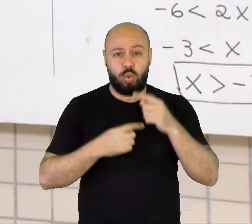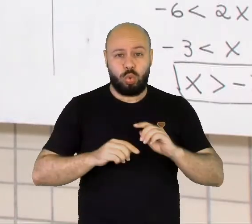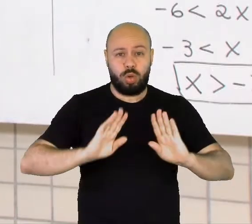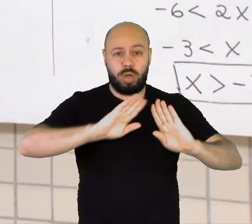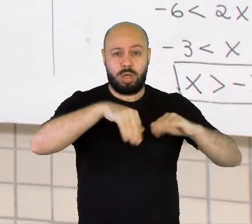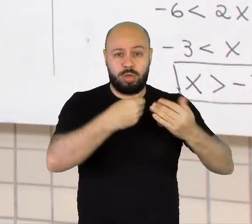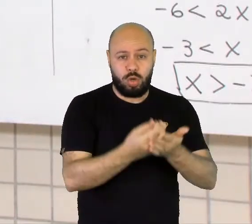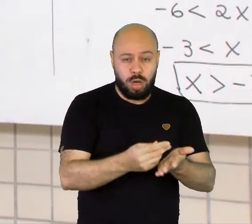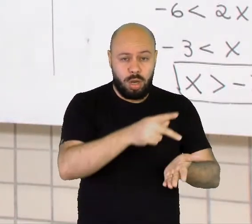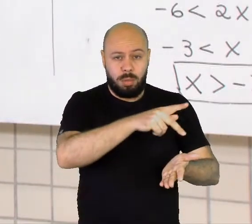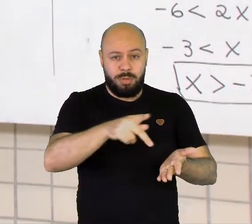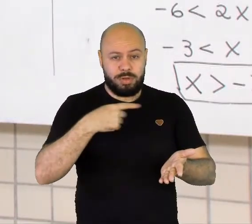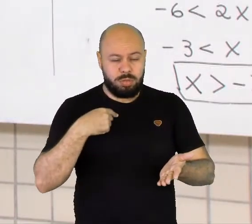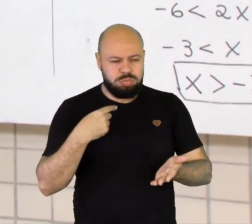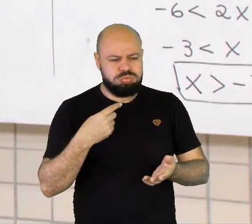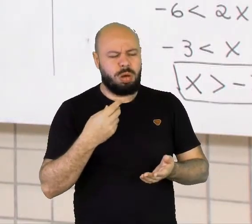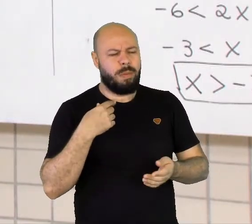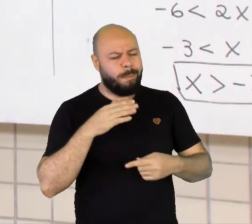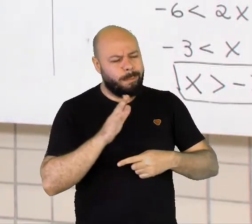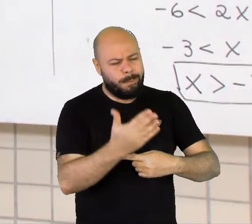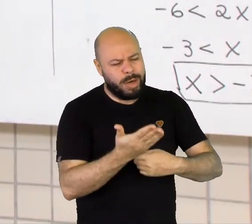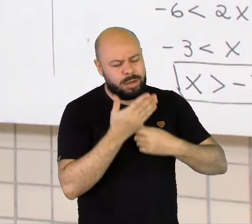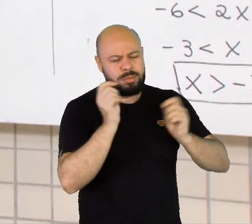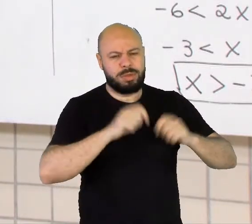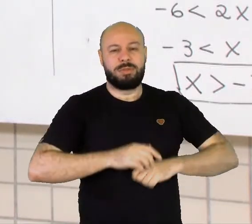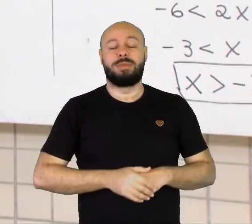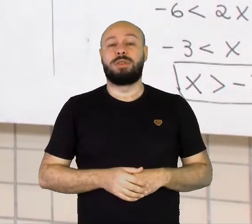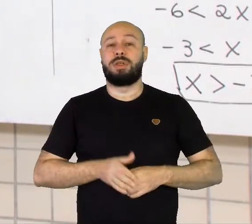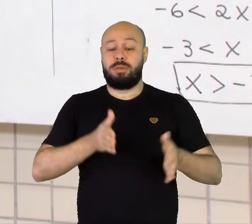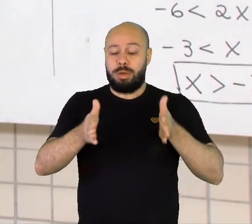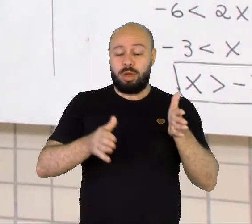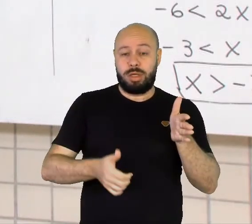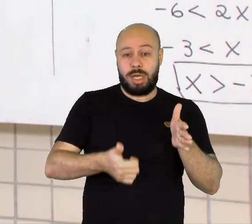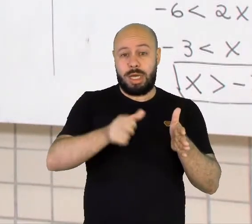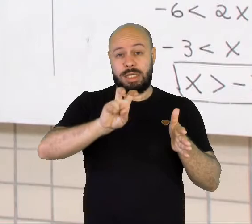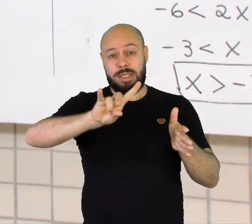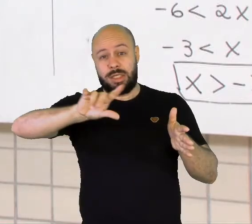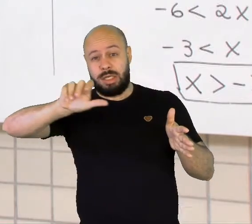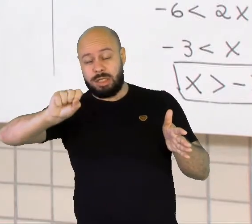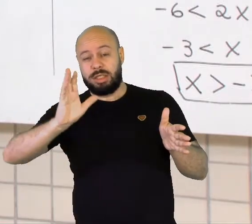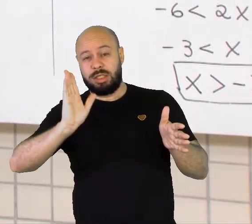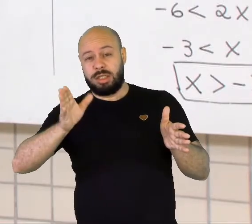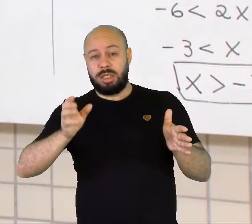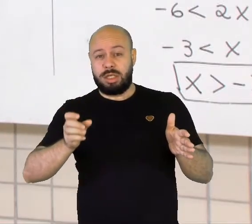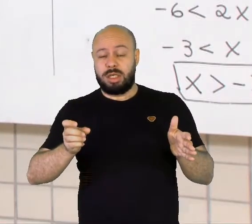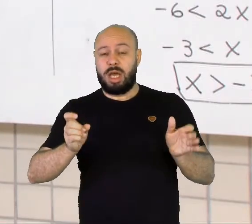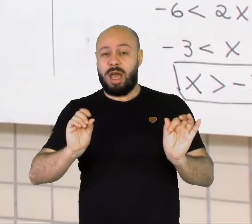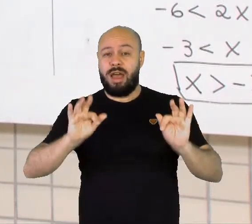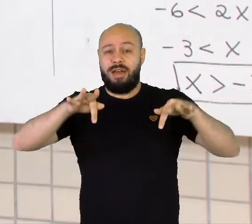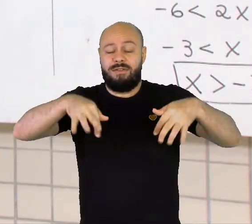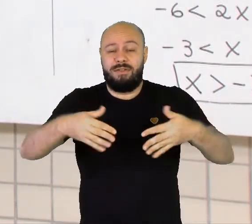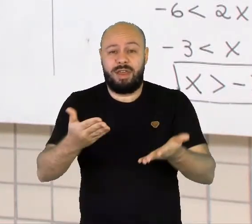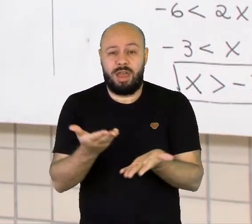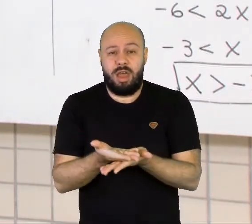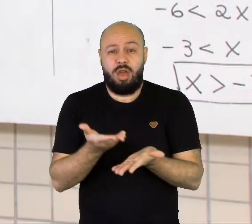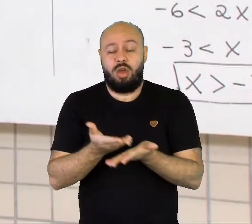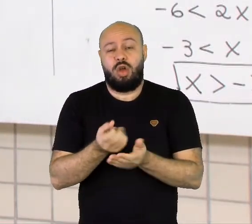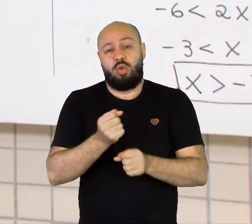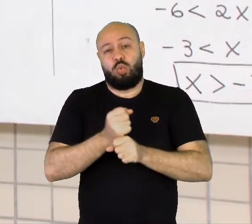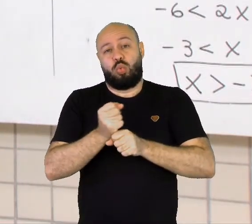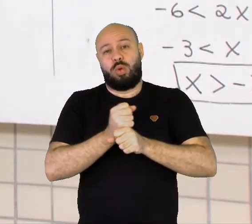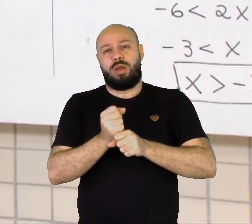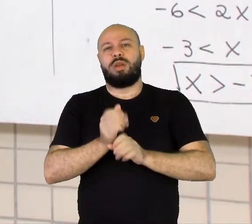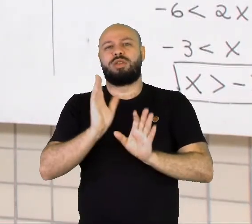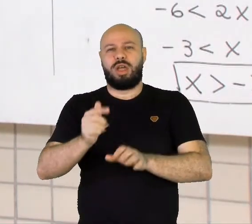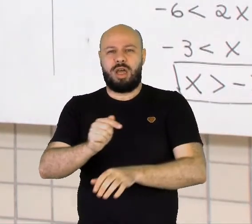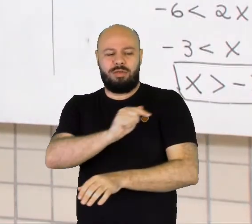vocês. A gente já está encerrando essa nossa última quinzena, já estamos então aqui chegando ao final do ano letivo, vocês já estão concluindo o 7º